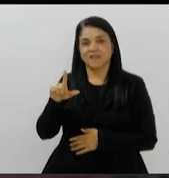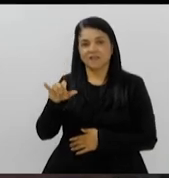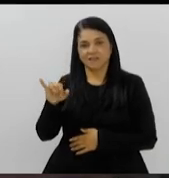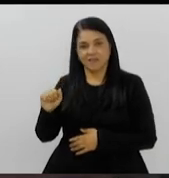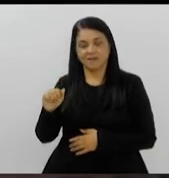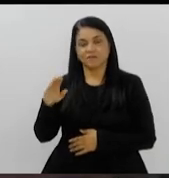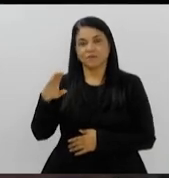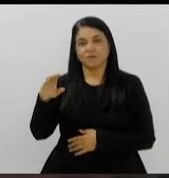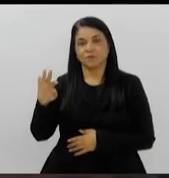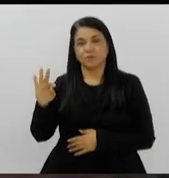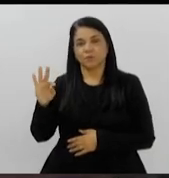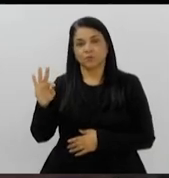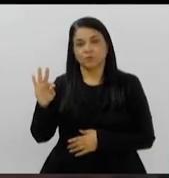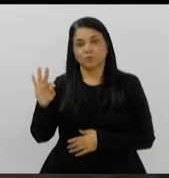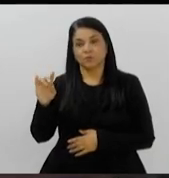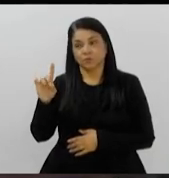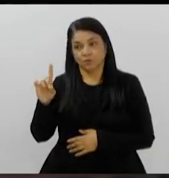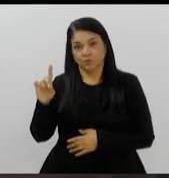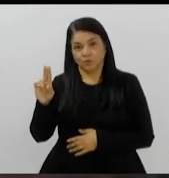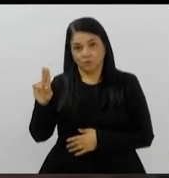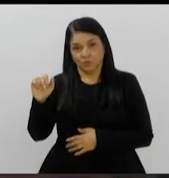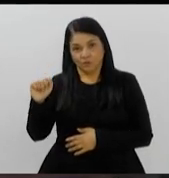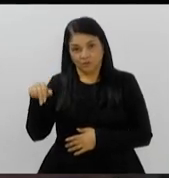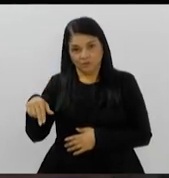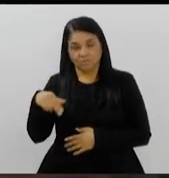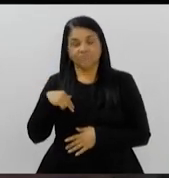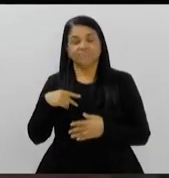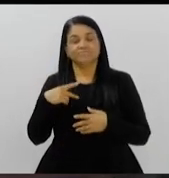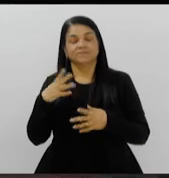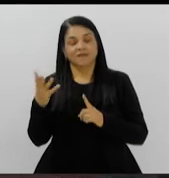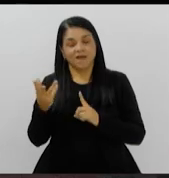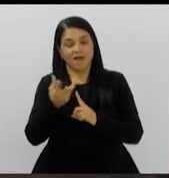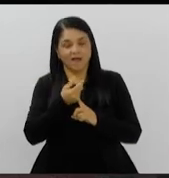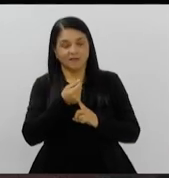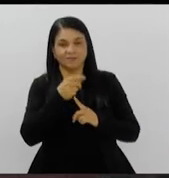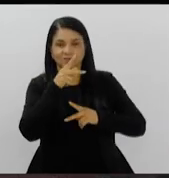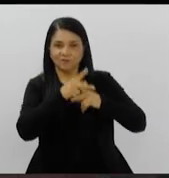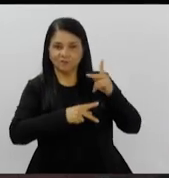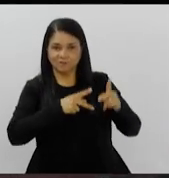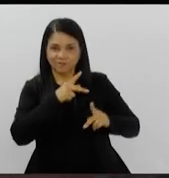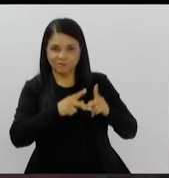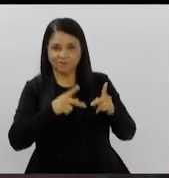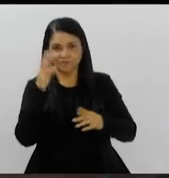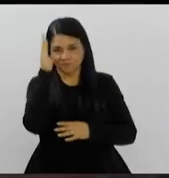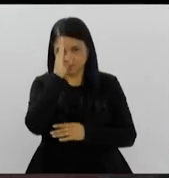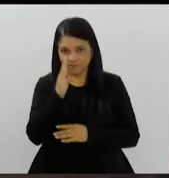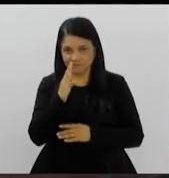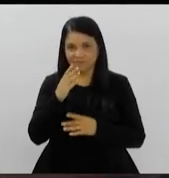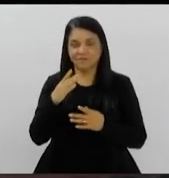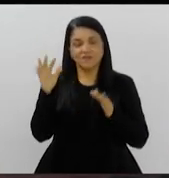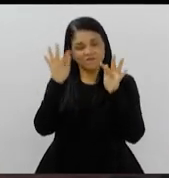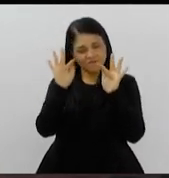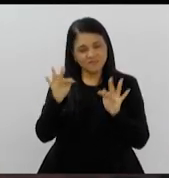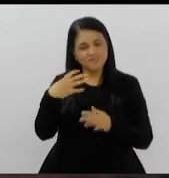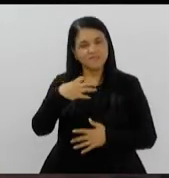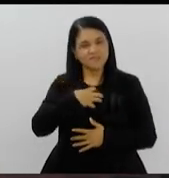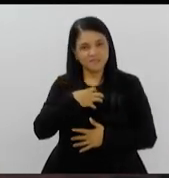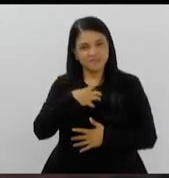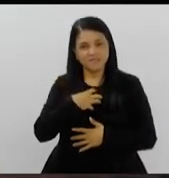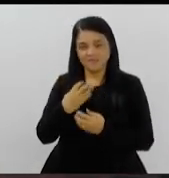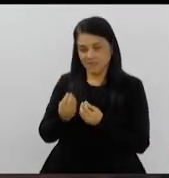da cultura do povo brasileiro. Então, nós estamos muito felizes porque estamos entregando a essa